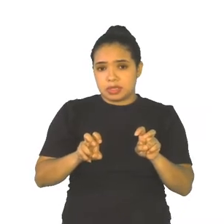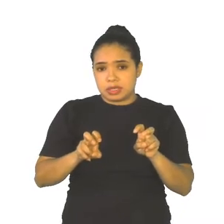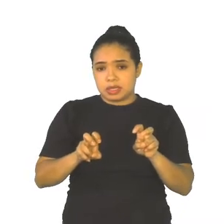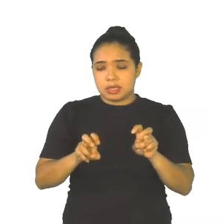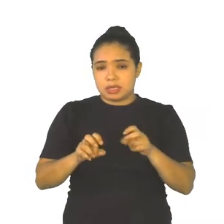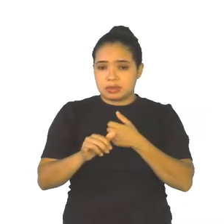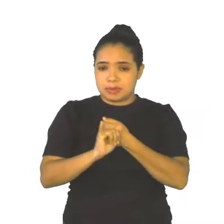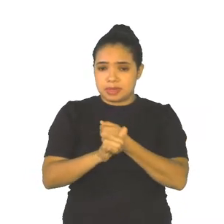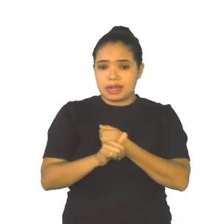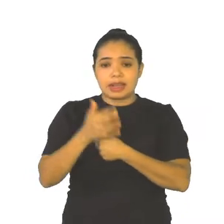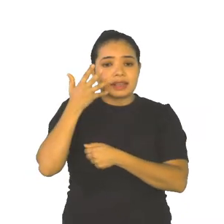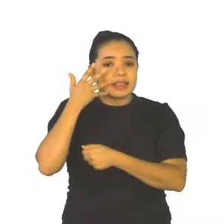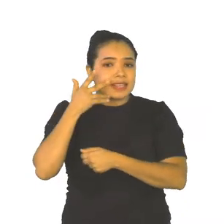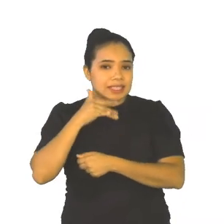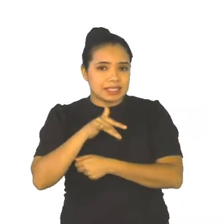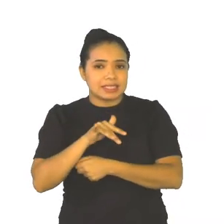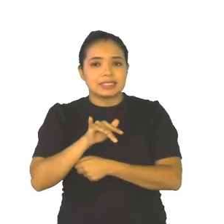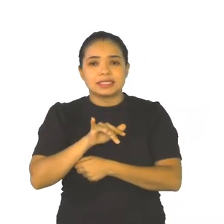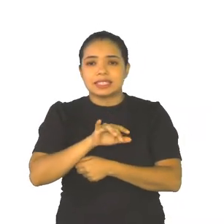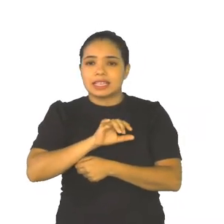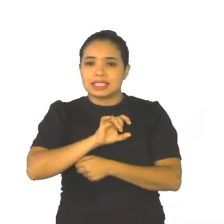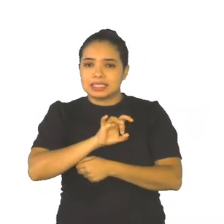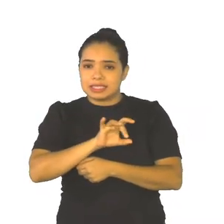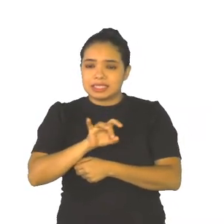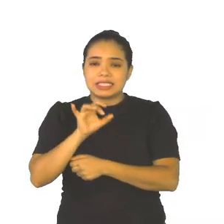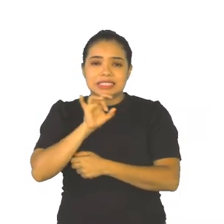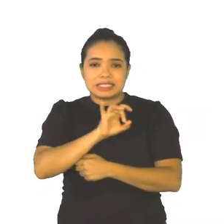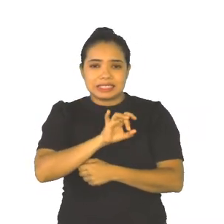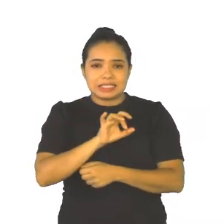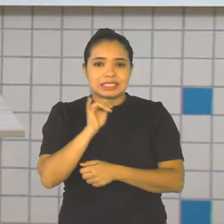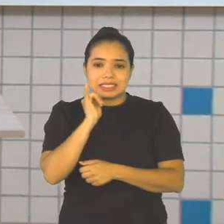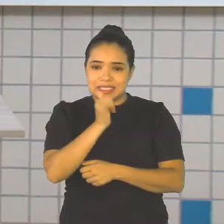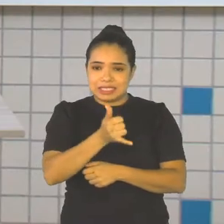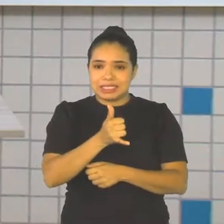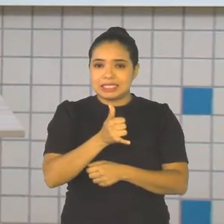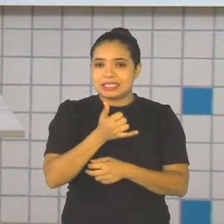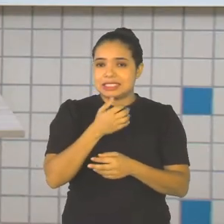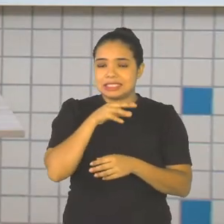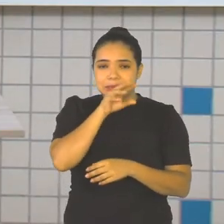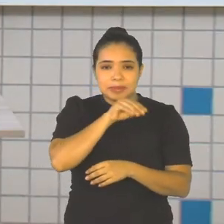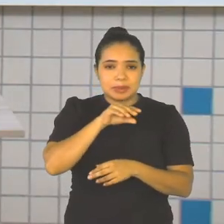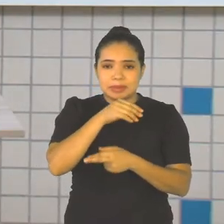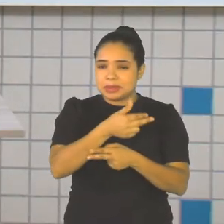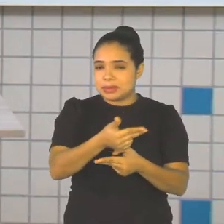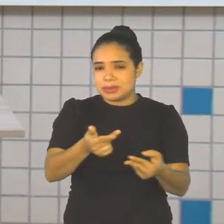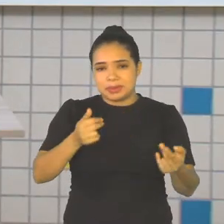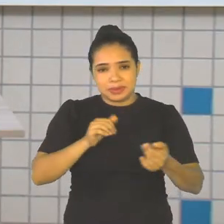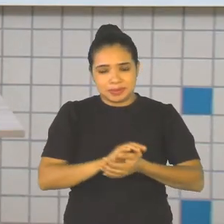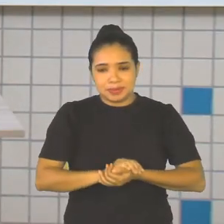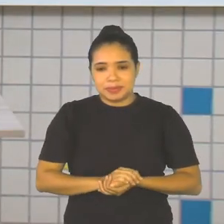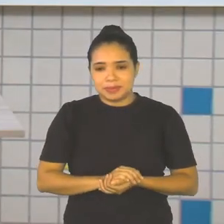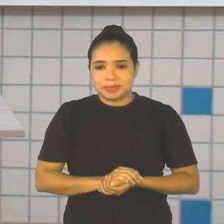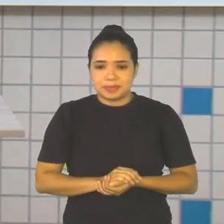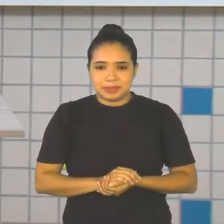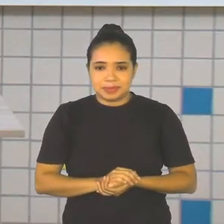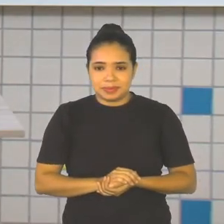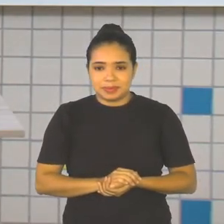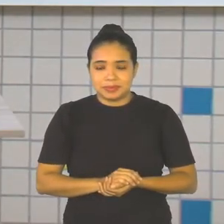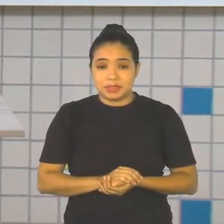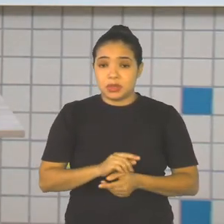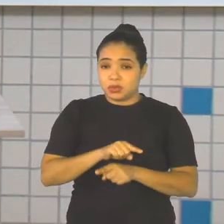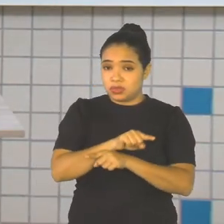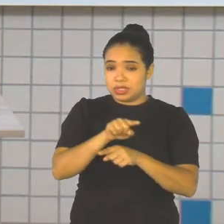Criança diz cada uma. Por que essa crônica se chama assim? Criança diz cada uma. Aí vocês vão